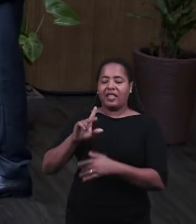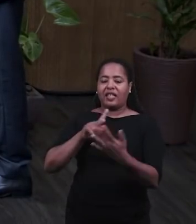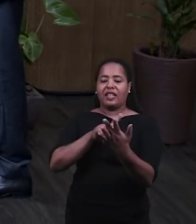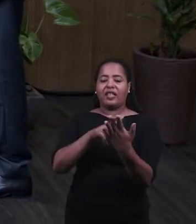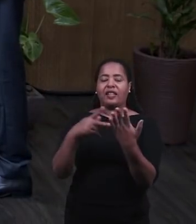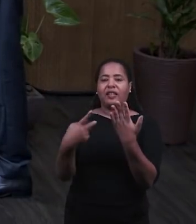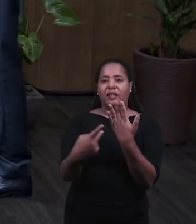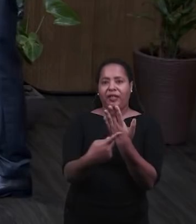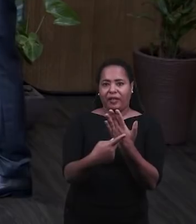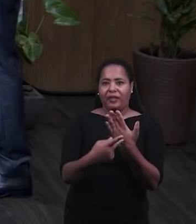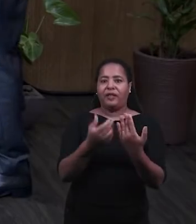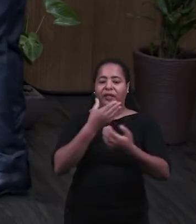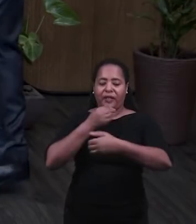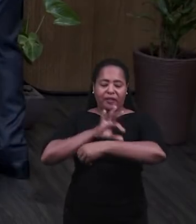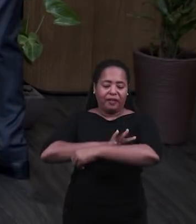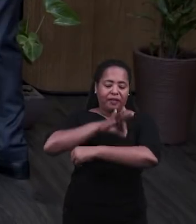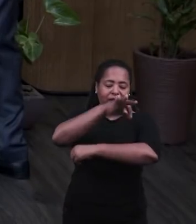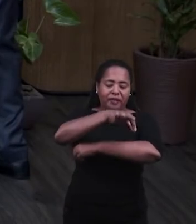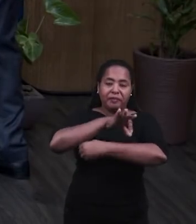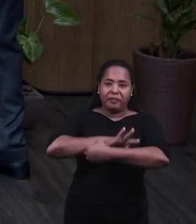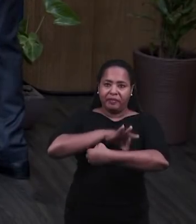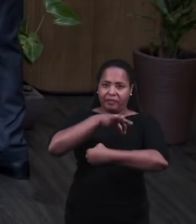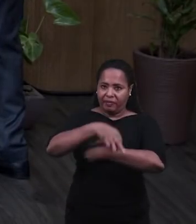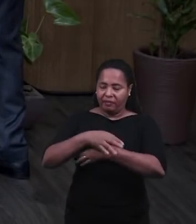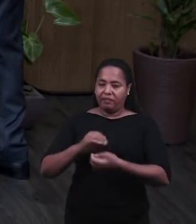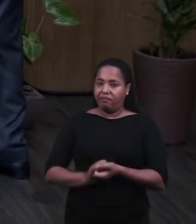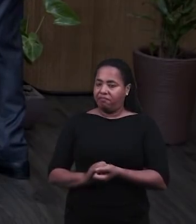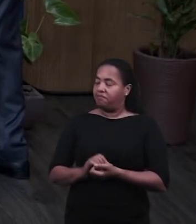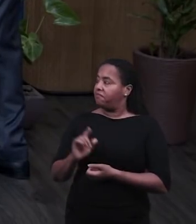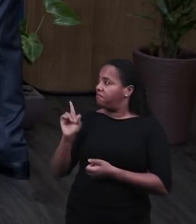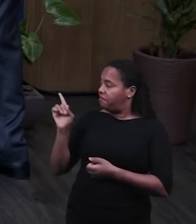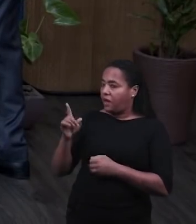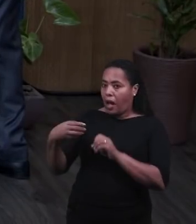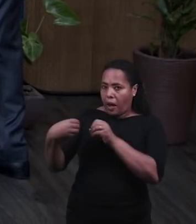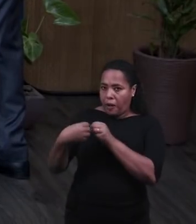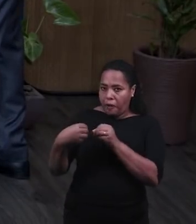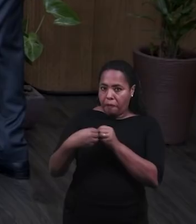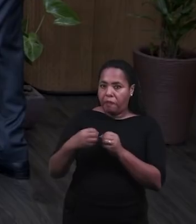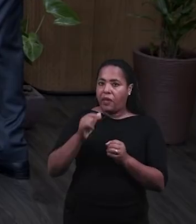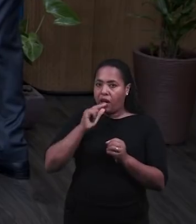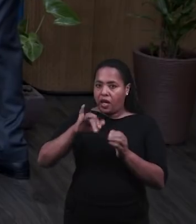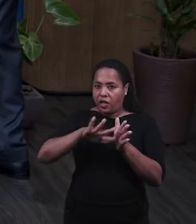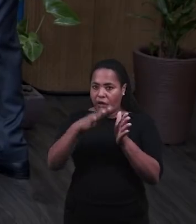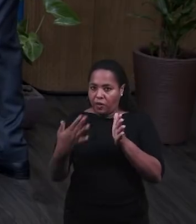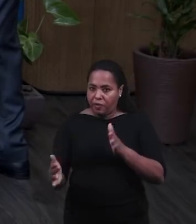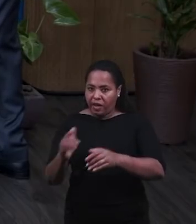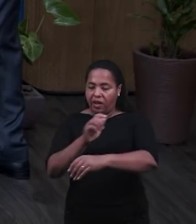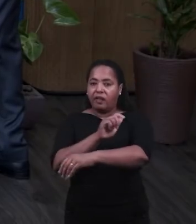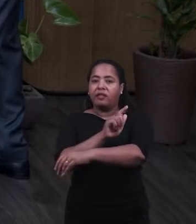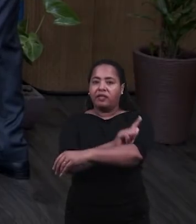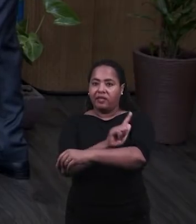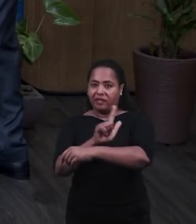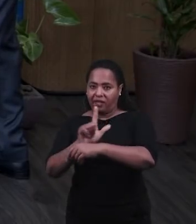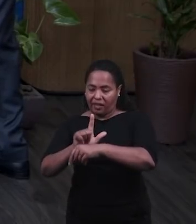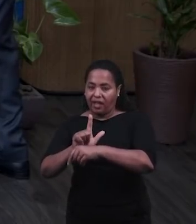do semeador. E também, à beira desse Mar da Galileia, o Senhor Jesus